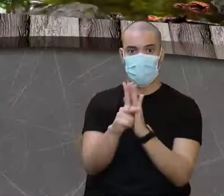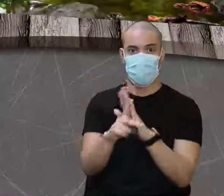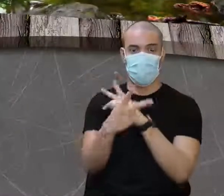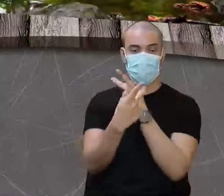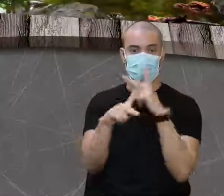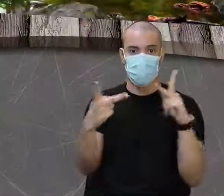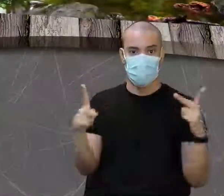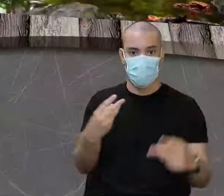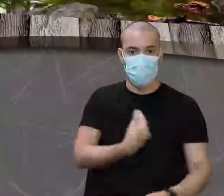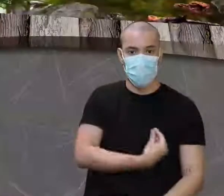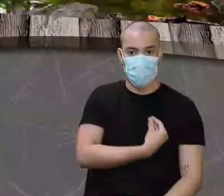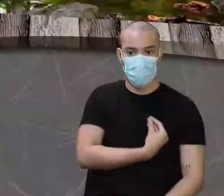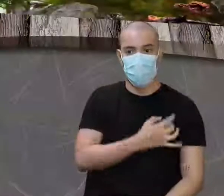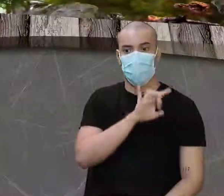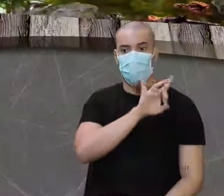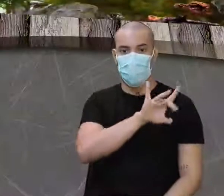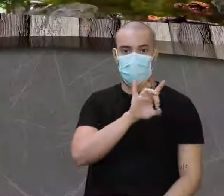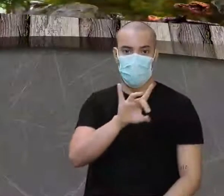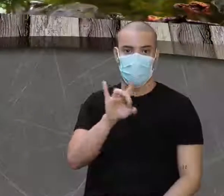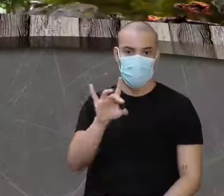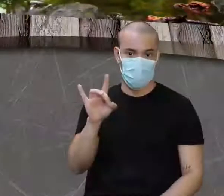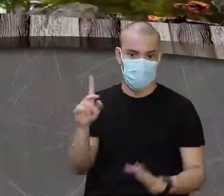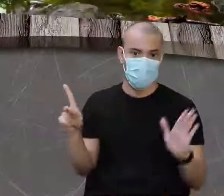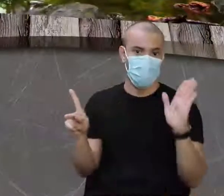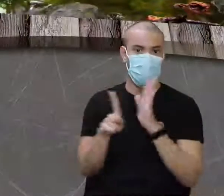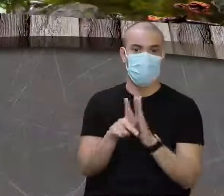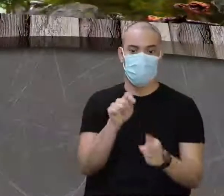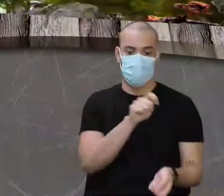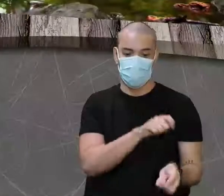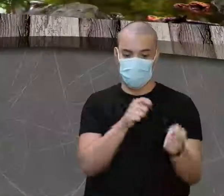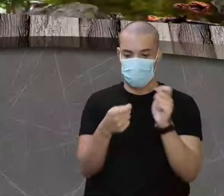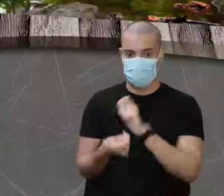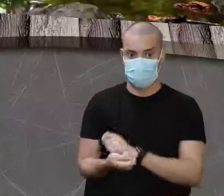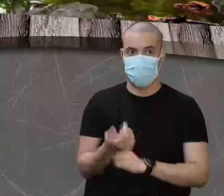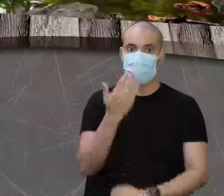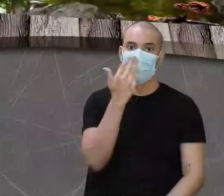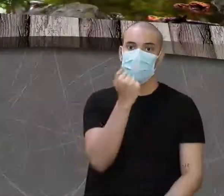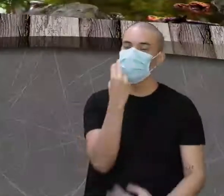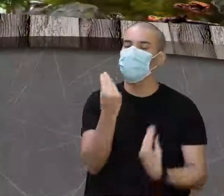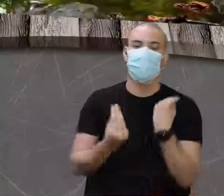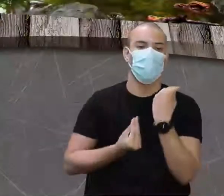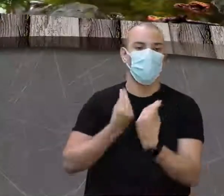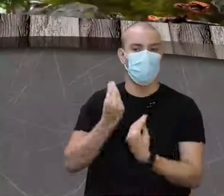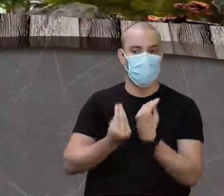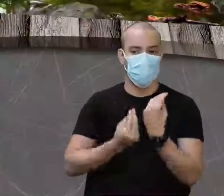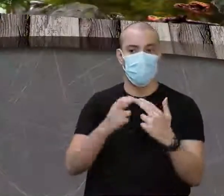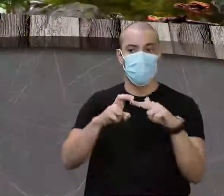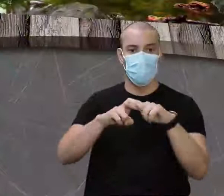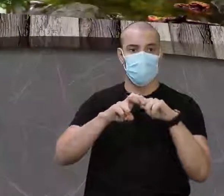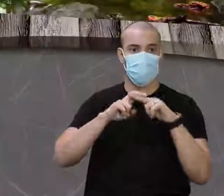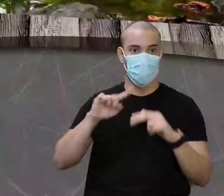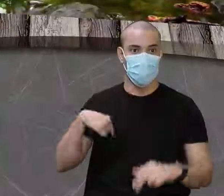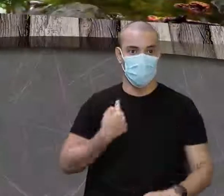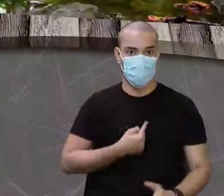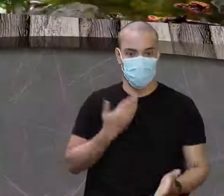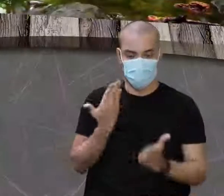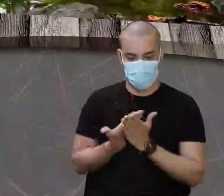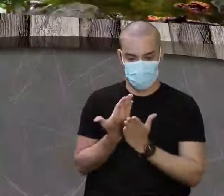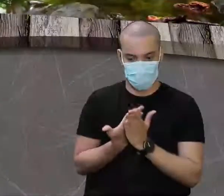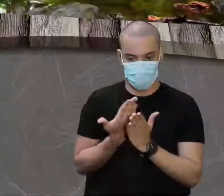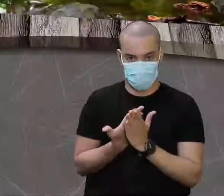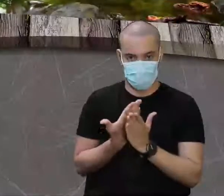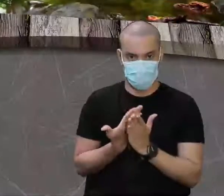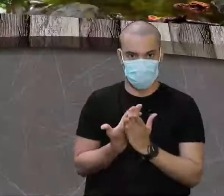desses seres vivos, para os seus hábitos alimentares, tá? Então, por isso que quando a gente estuda lá a